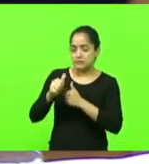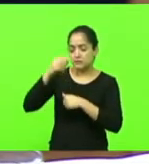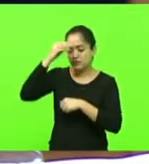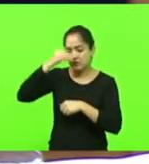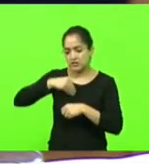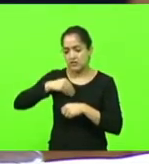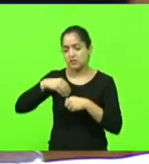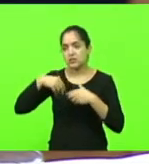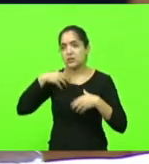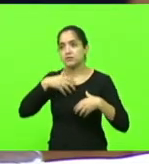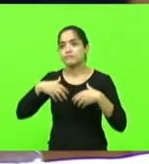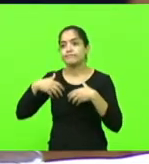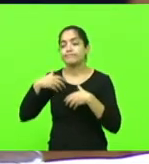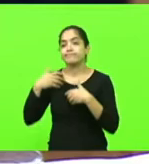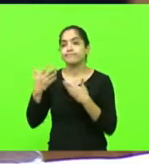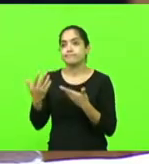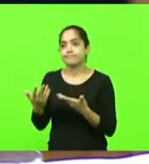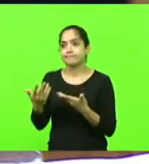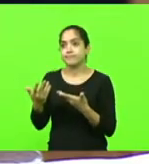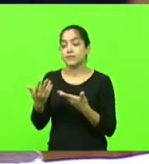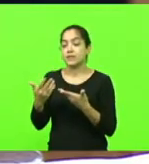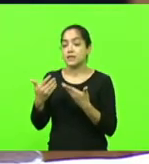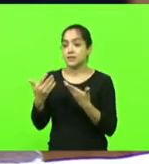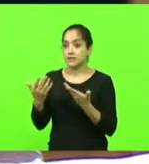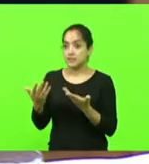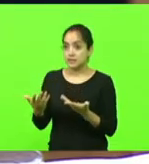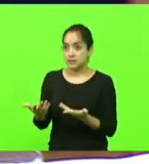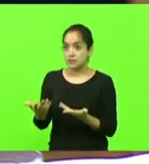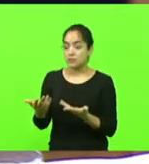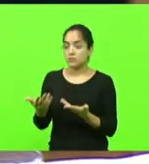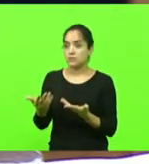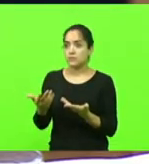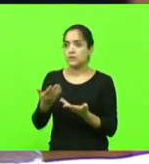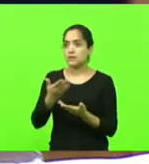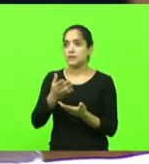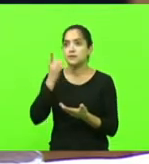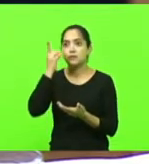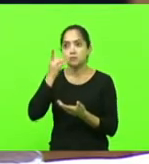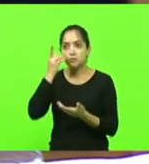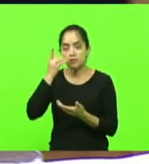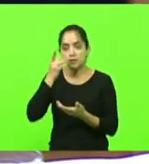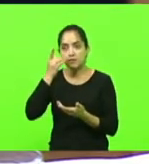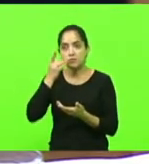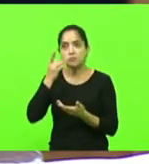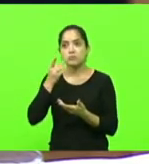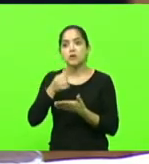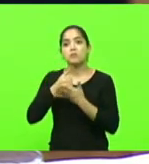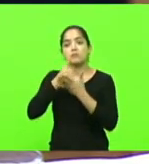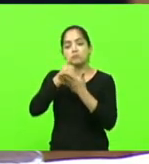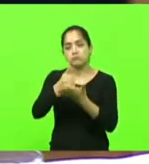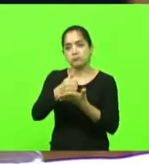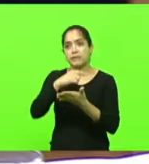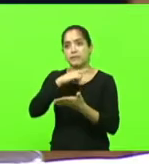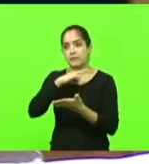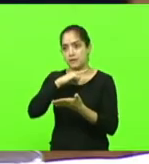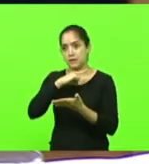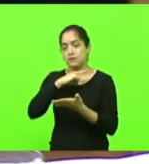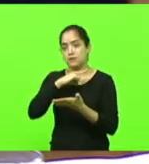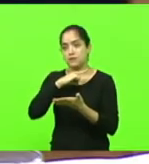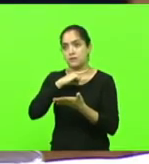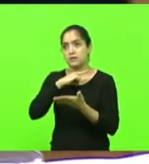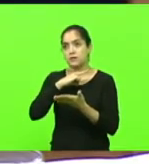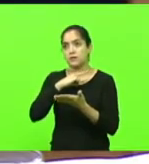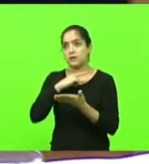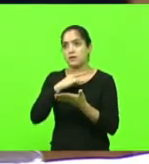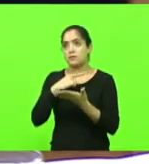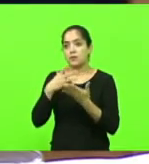que isso? Então, deputado Mauro de Nadal, tem meu apoio aqui nesse projeto, porque é